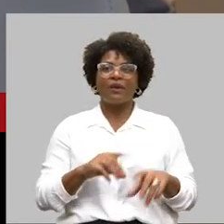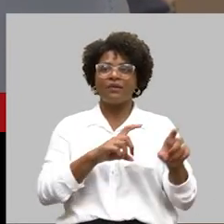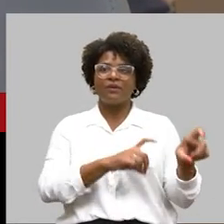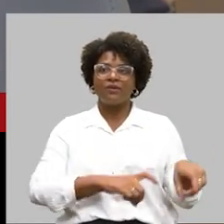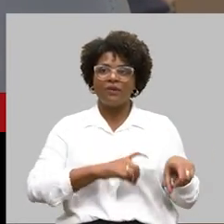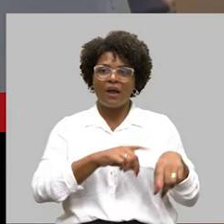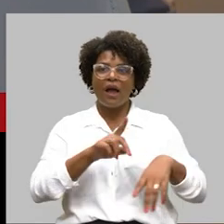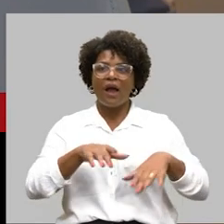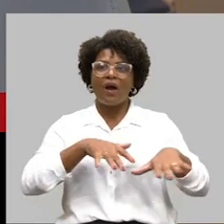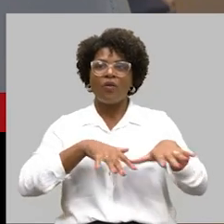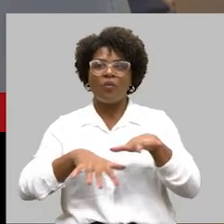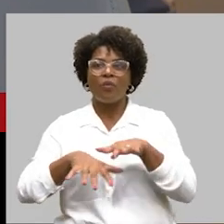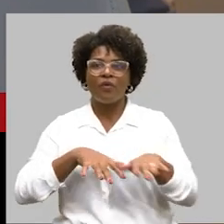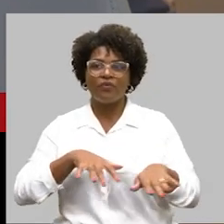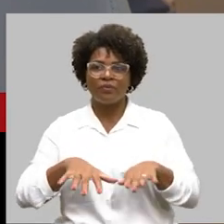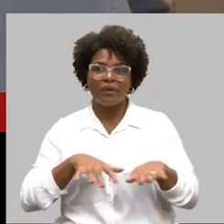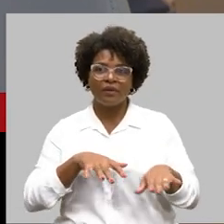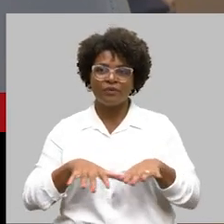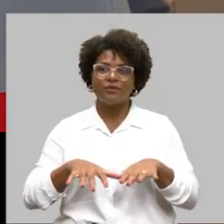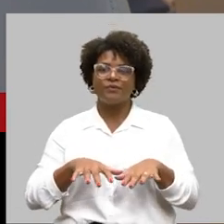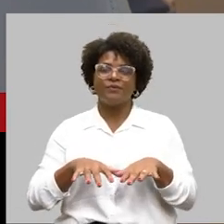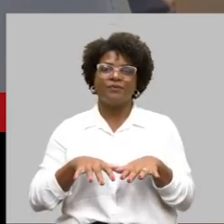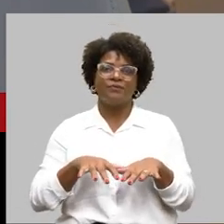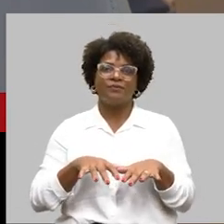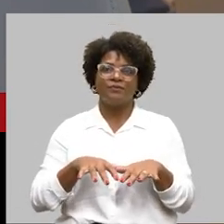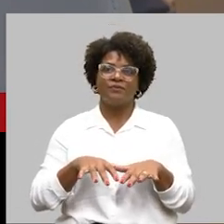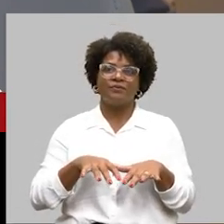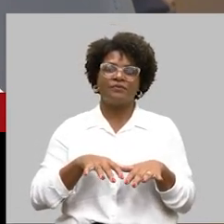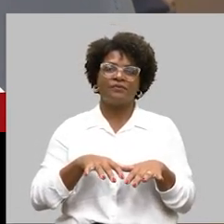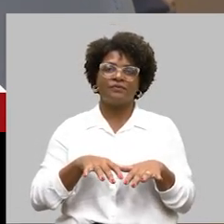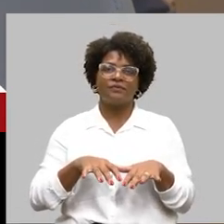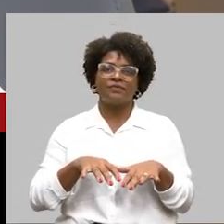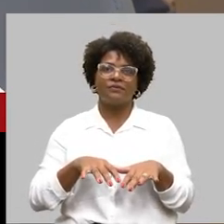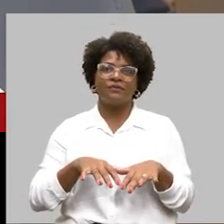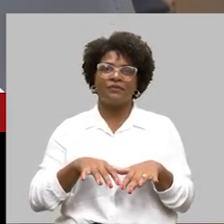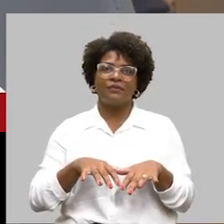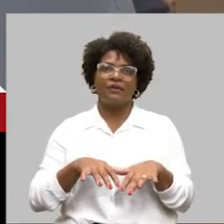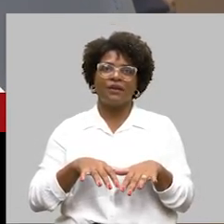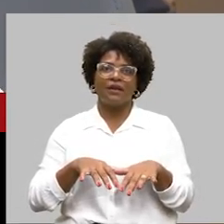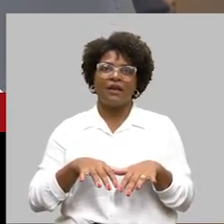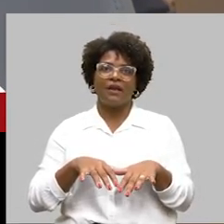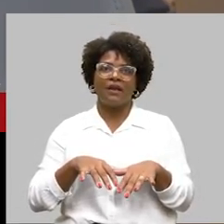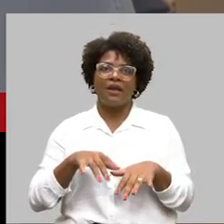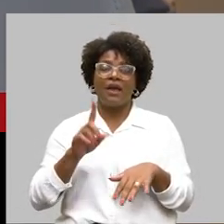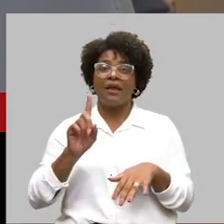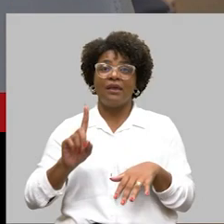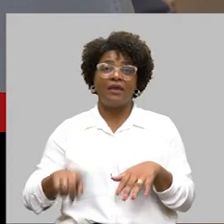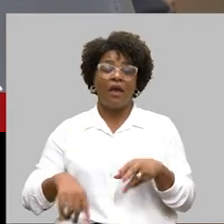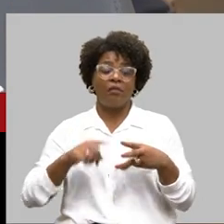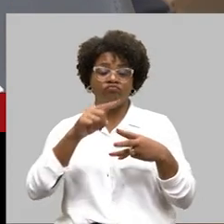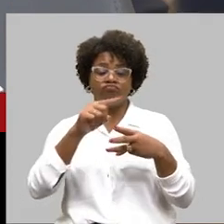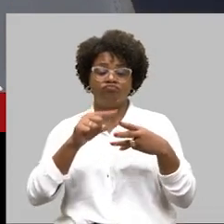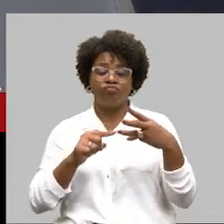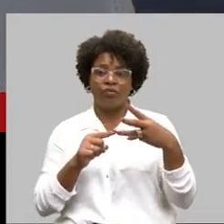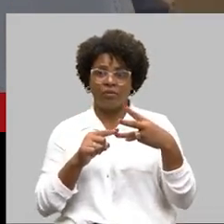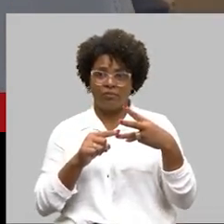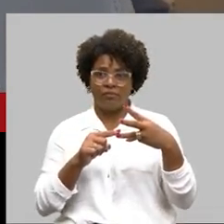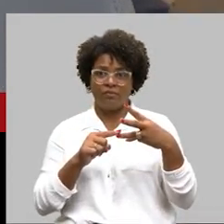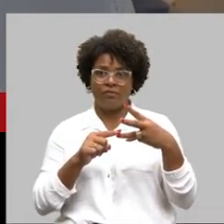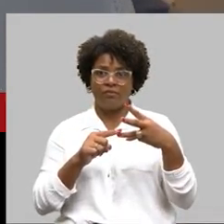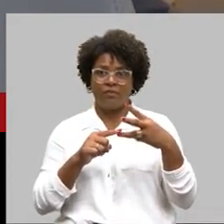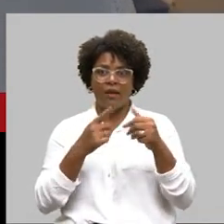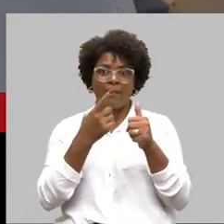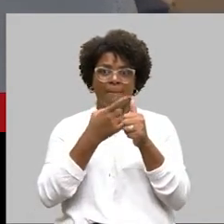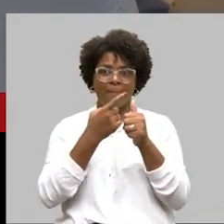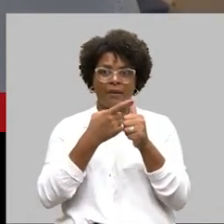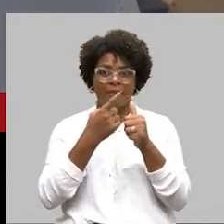né e ele tem eu costumo chamar de um tripé o primeiro ponto desse